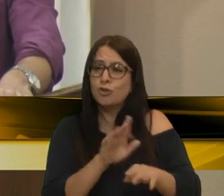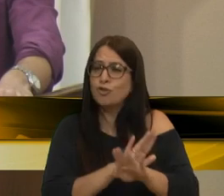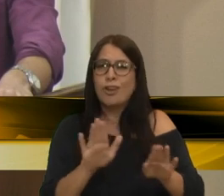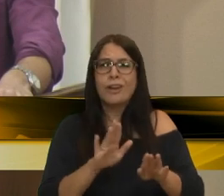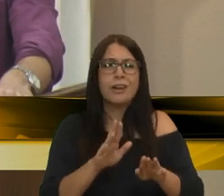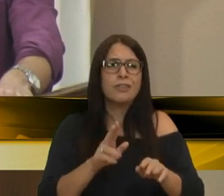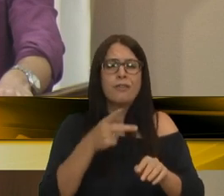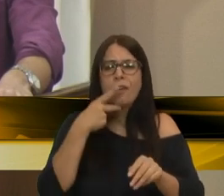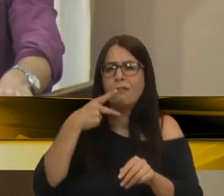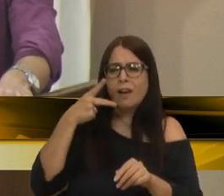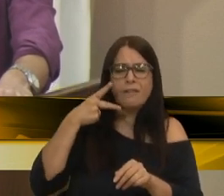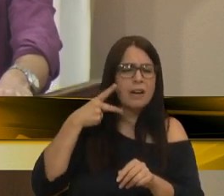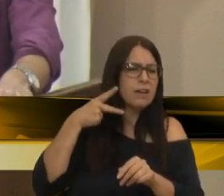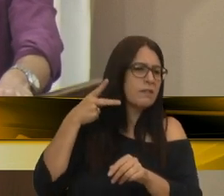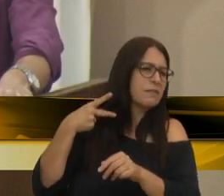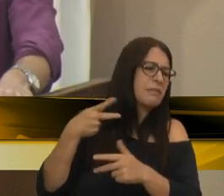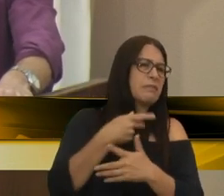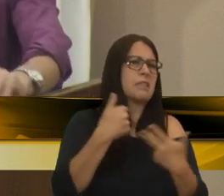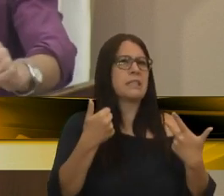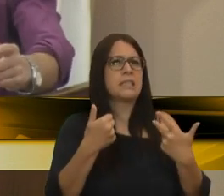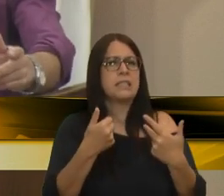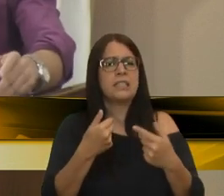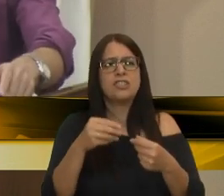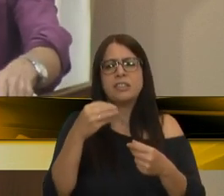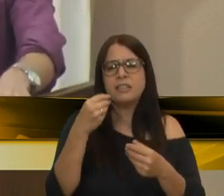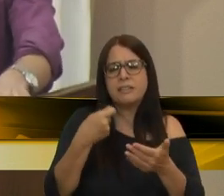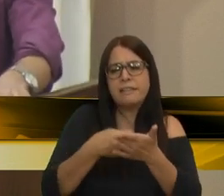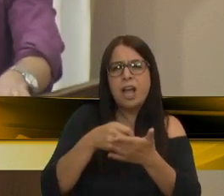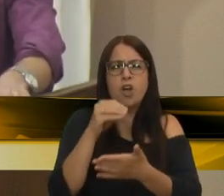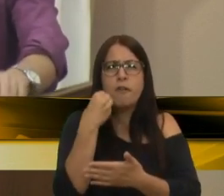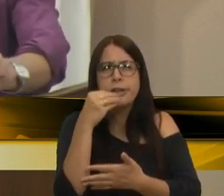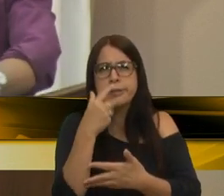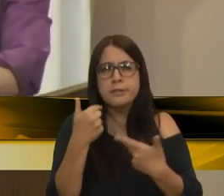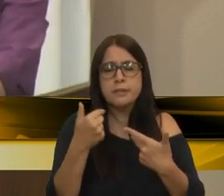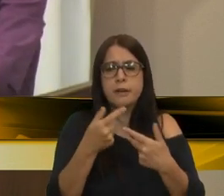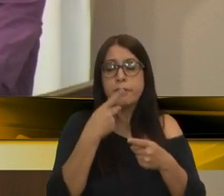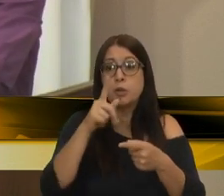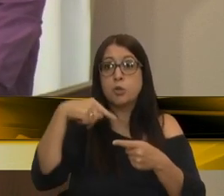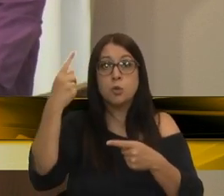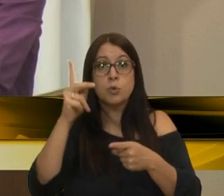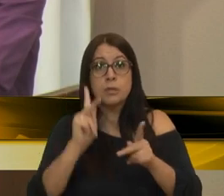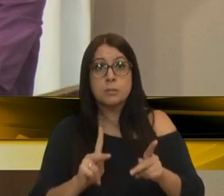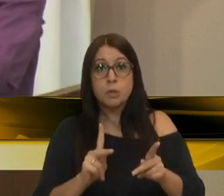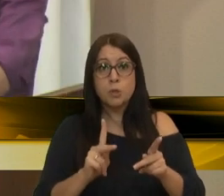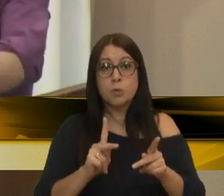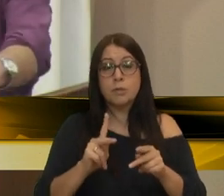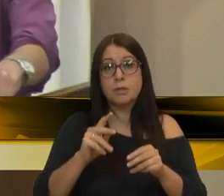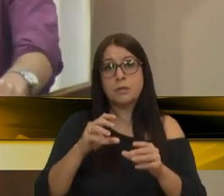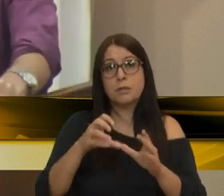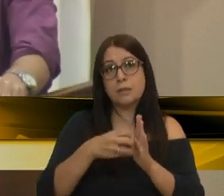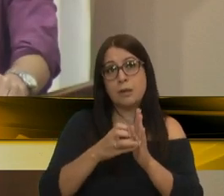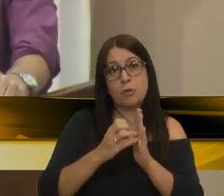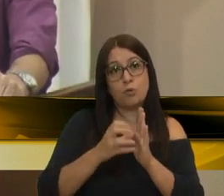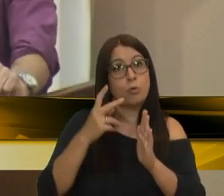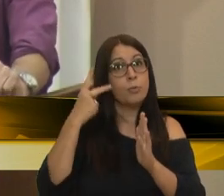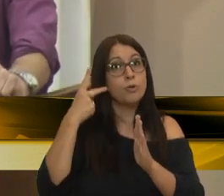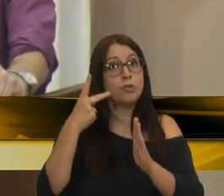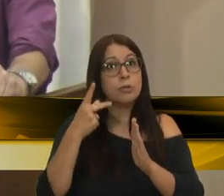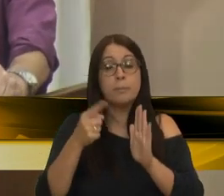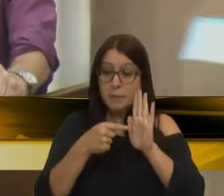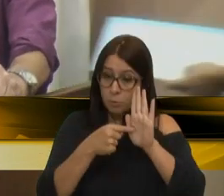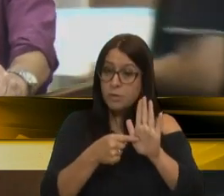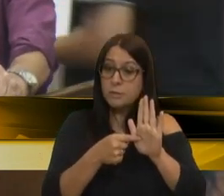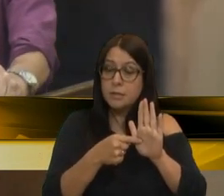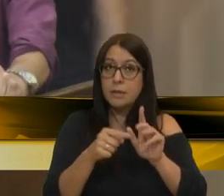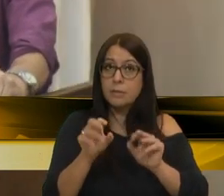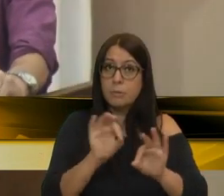discurso barato, chega de vir aqui convencer as pessoas só falando dos adversários. Vamos falar do adversário, mas vamos mostrar também um projeto de governo